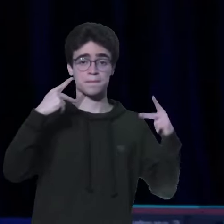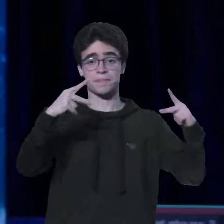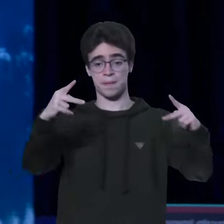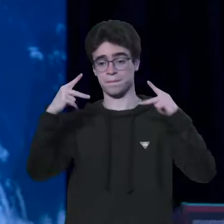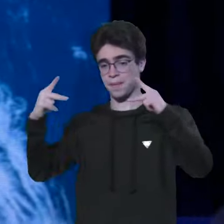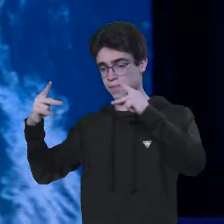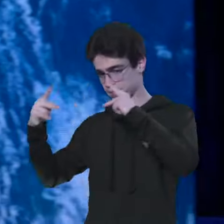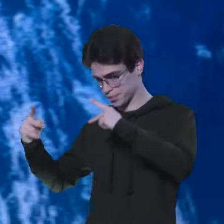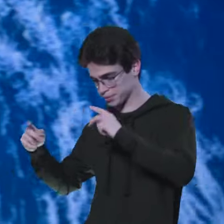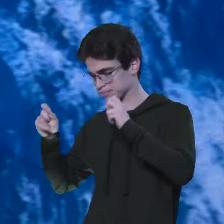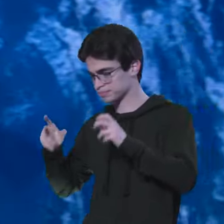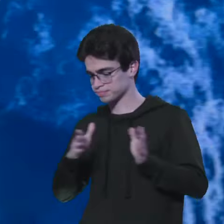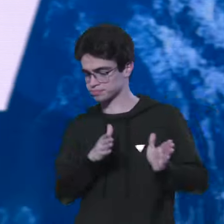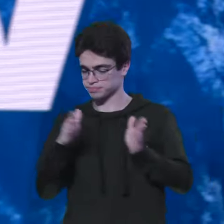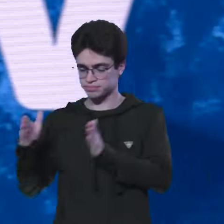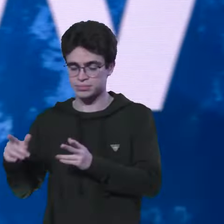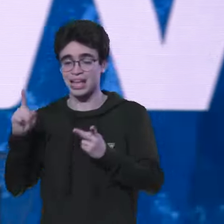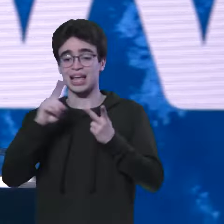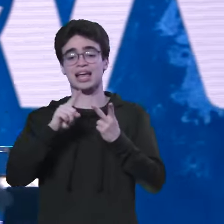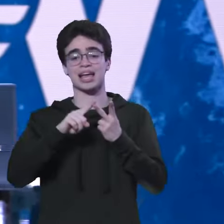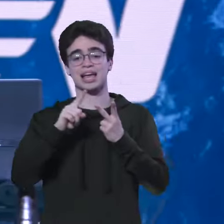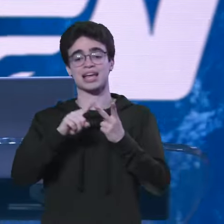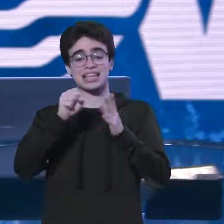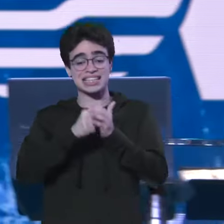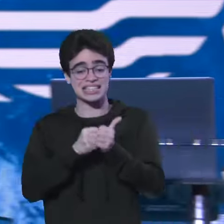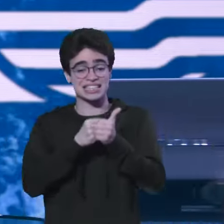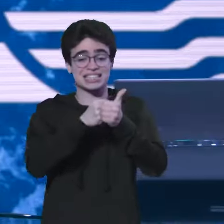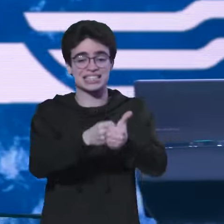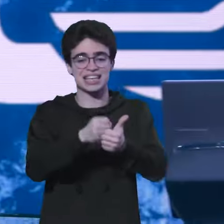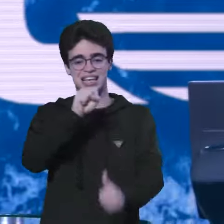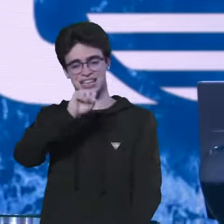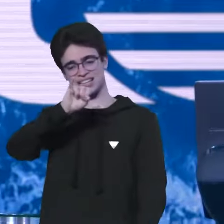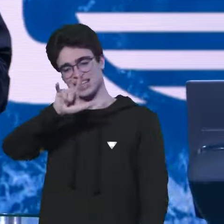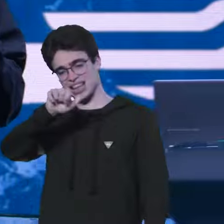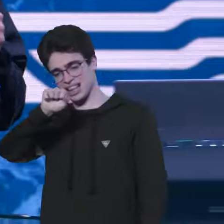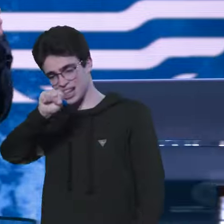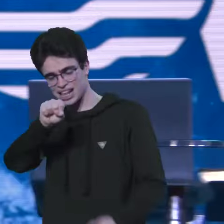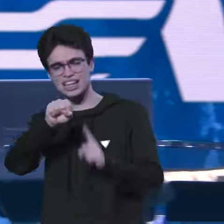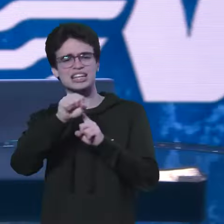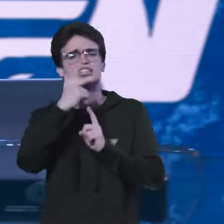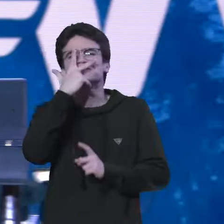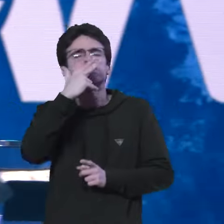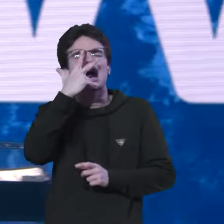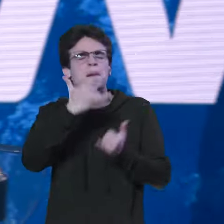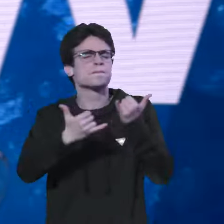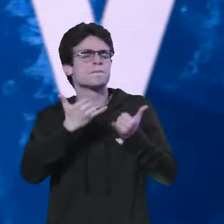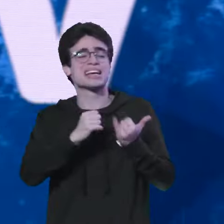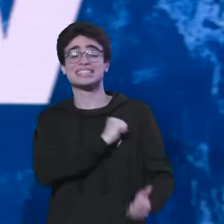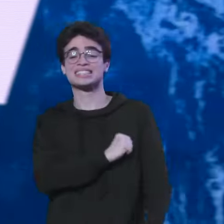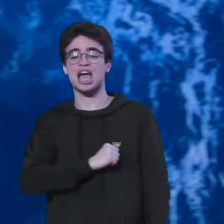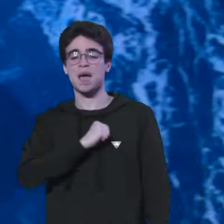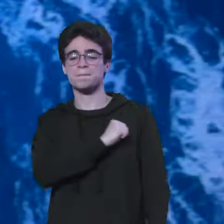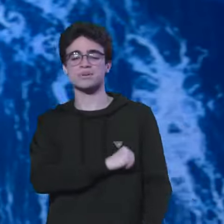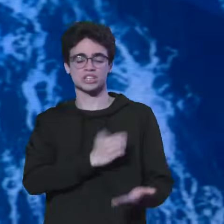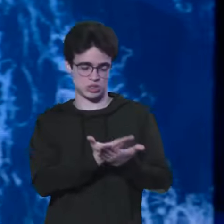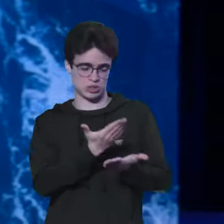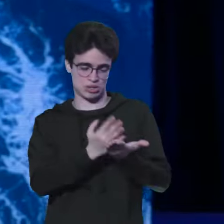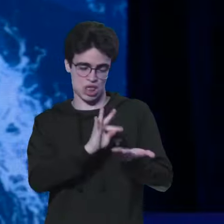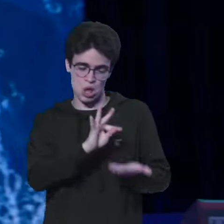Silas era um auxiliar dele, era tipo um seminarista de Paulo. E aí ele e Silas foram pregar